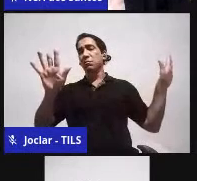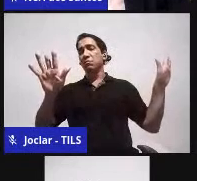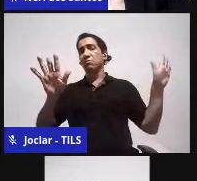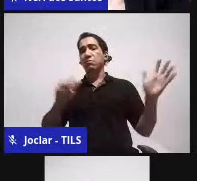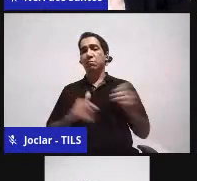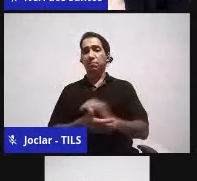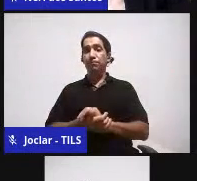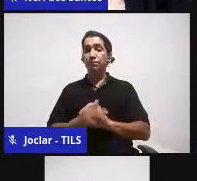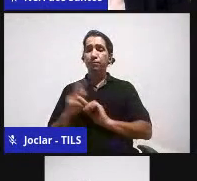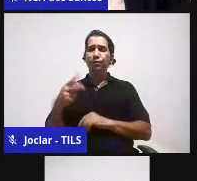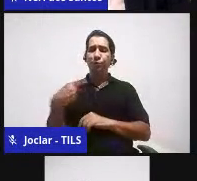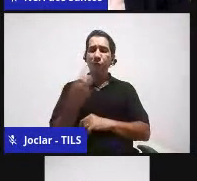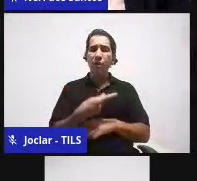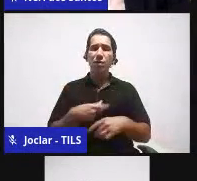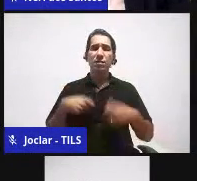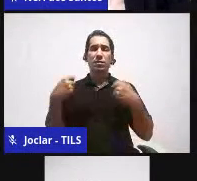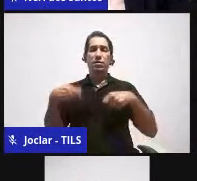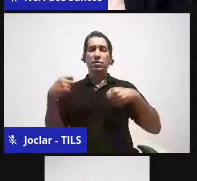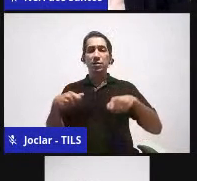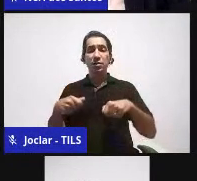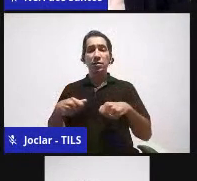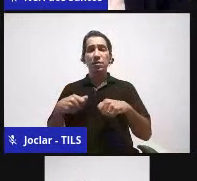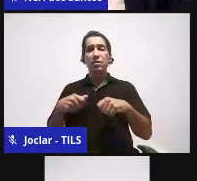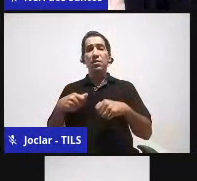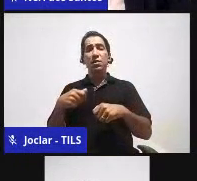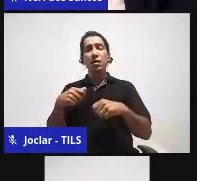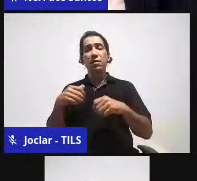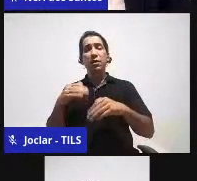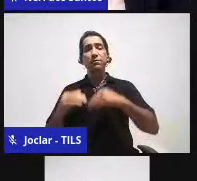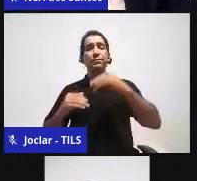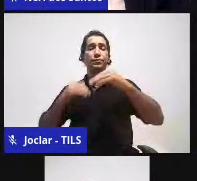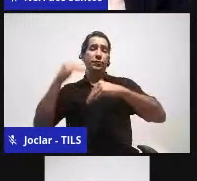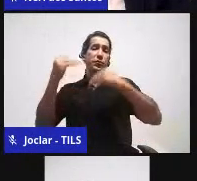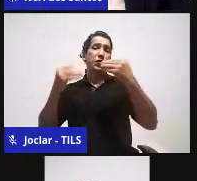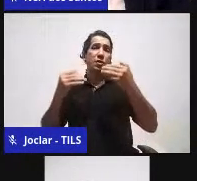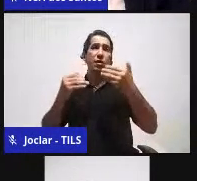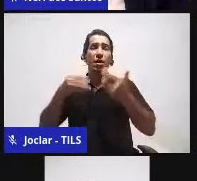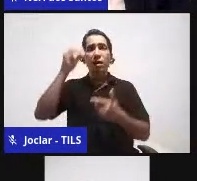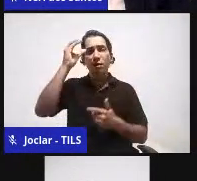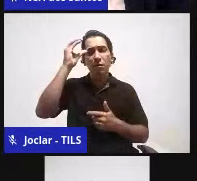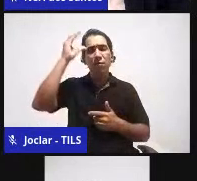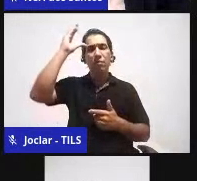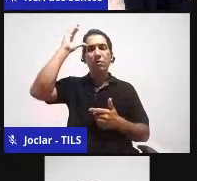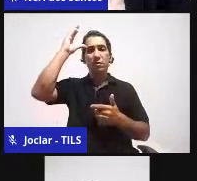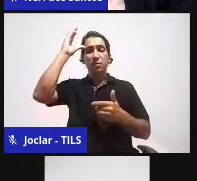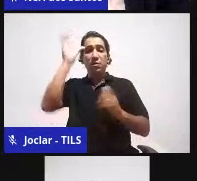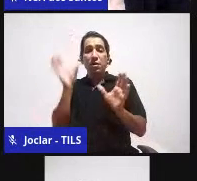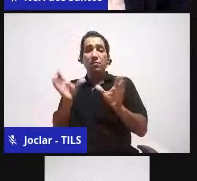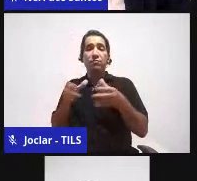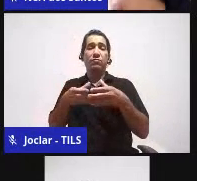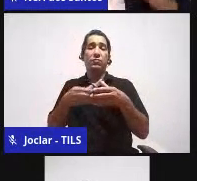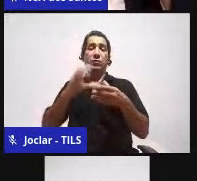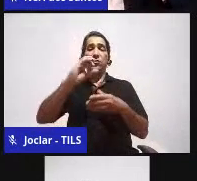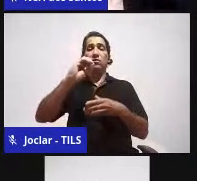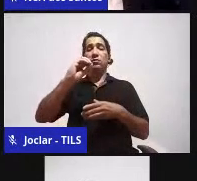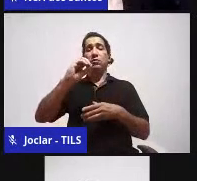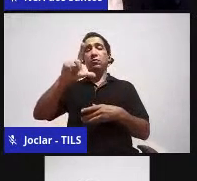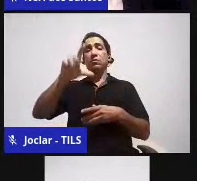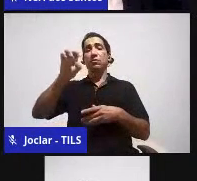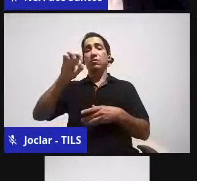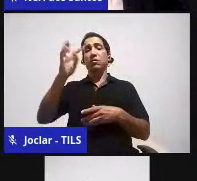melhorar, só que essa consciência coletiva, ela não vai surgir porque a gente quer, ela vai surgir porque a gente teve